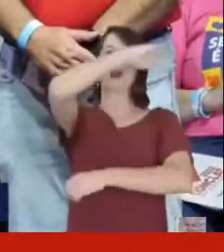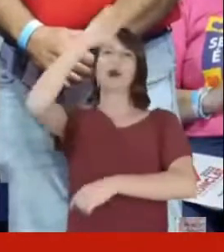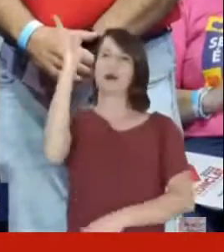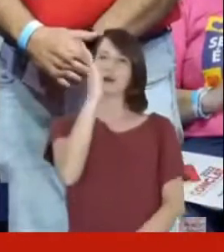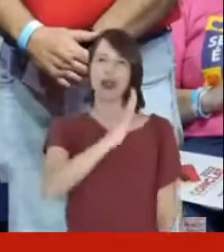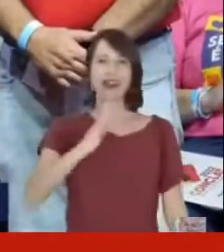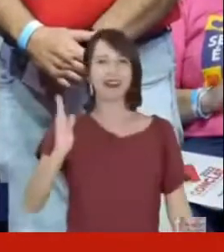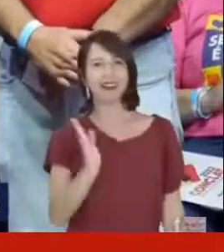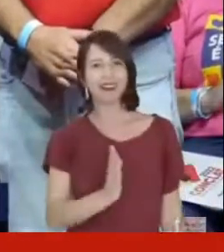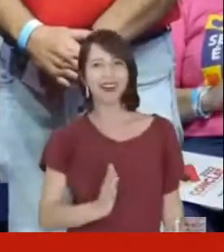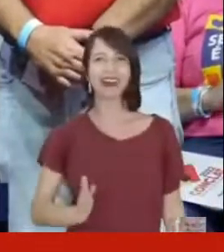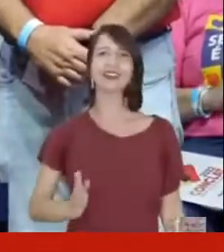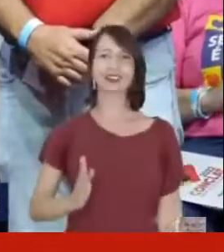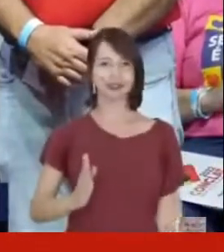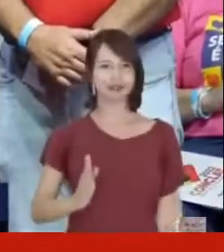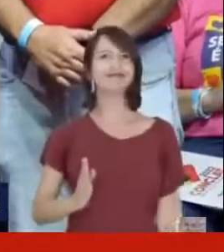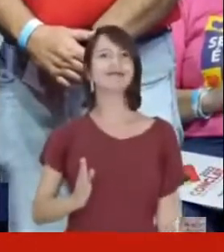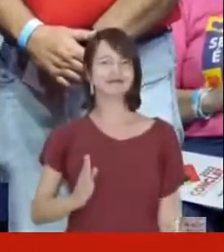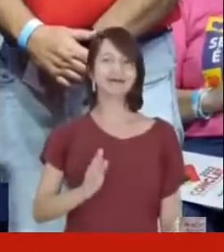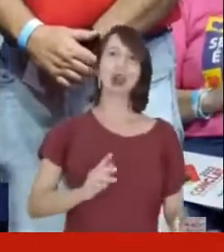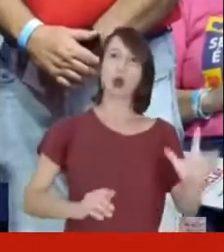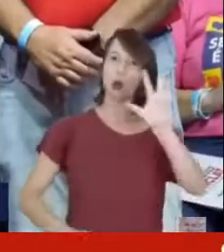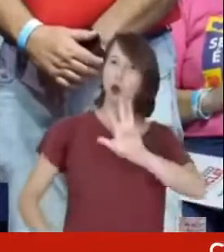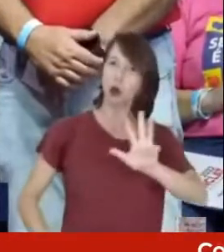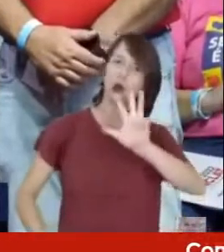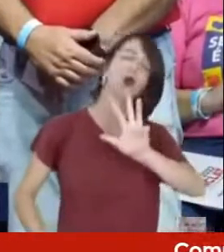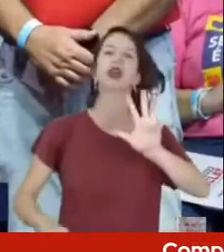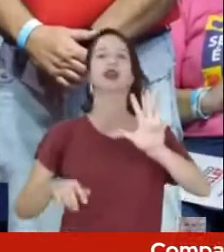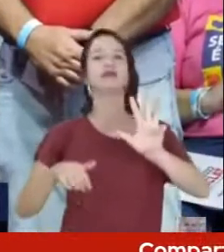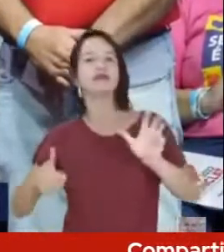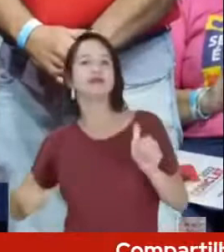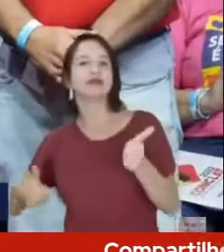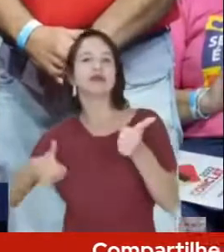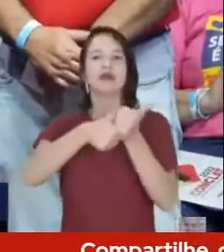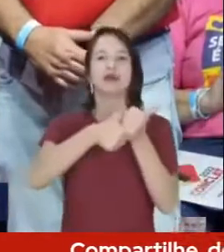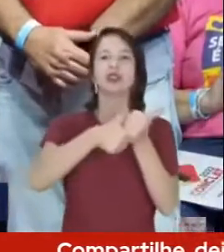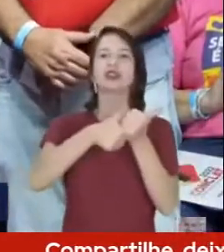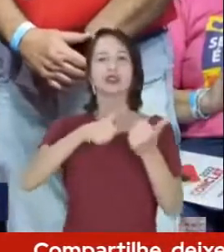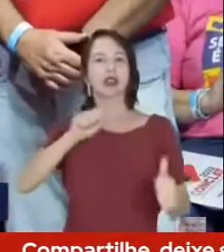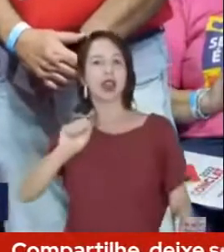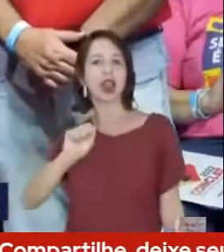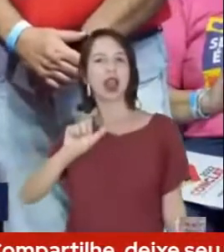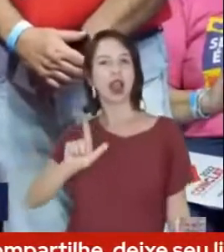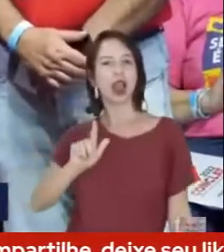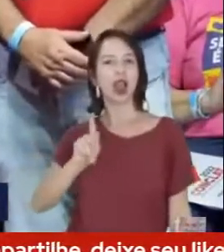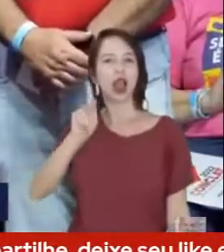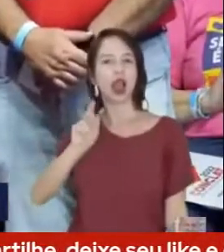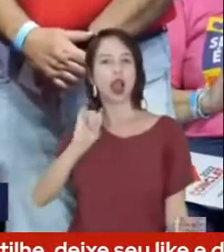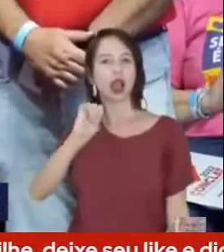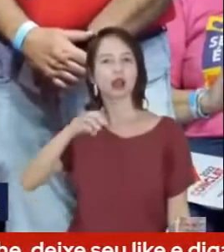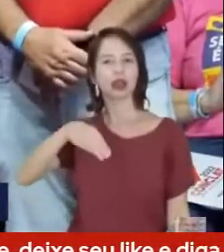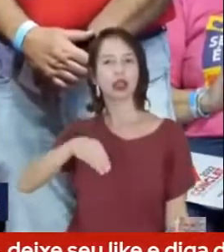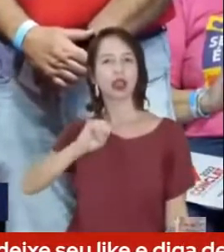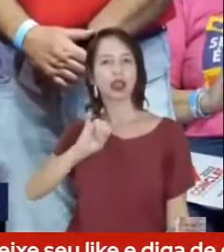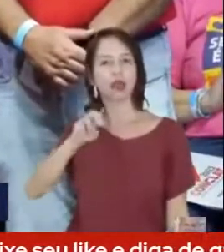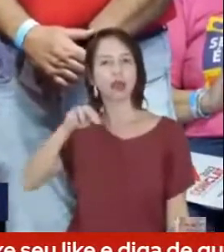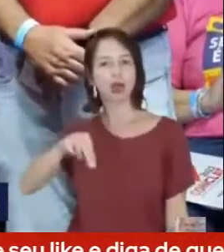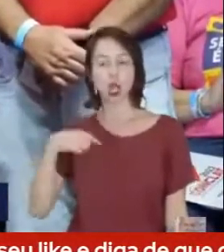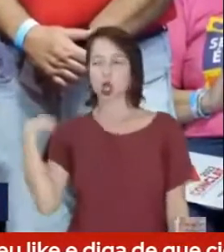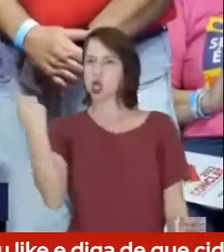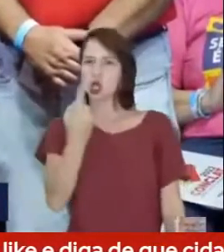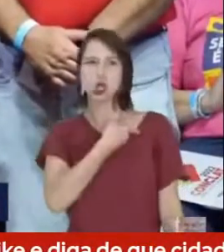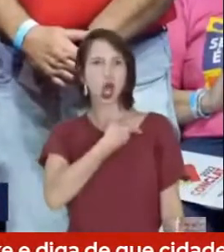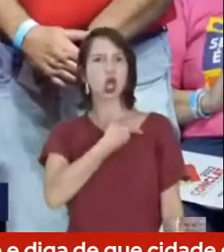candidato Geraldo Alckmin, nós, trabalhadoras, trabalhadores da educação, vamos trabalhar muito nesse país